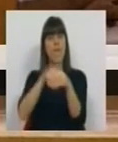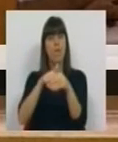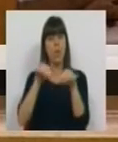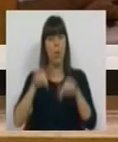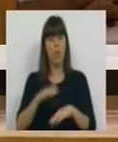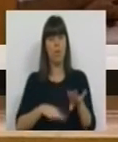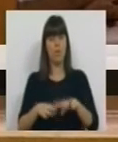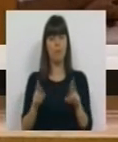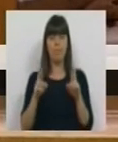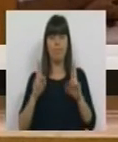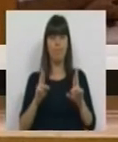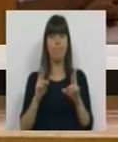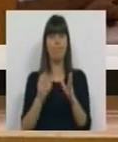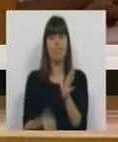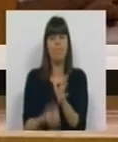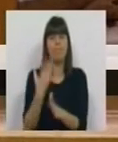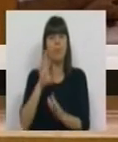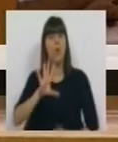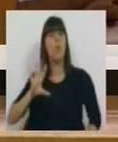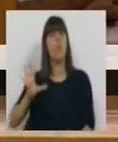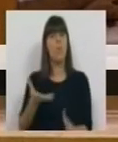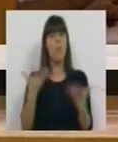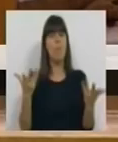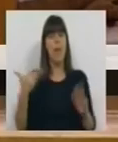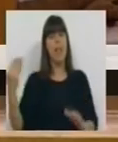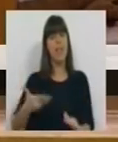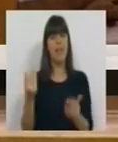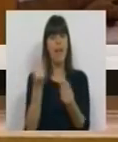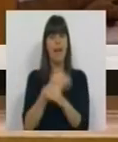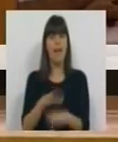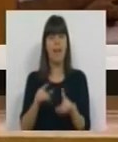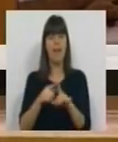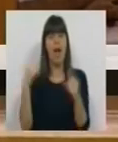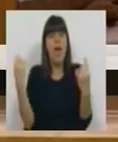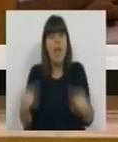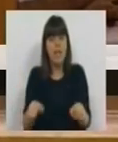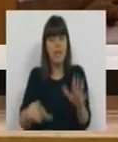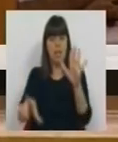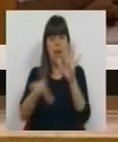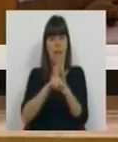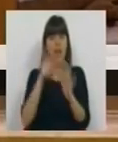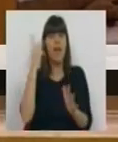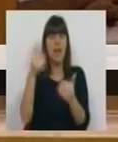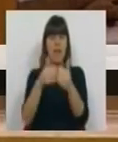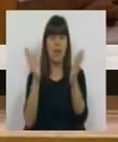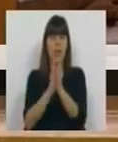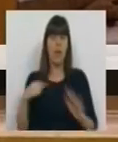votações que hoje fazemos e para a construção de um país onde os direitos das crianças existam na lei e na